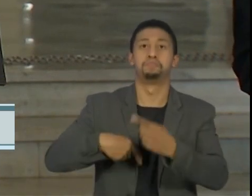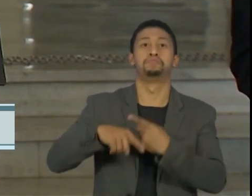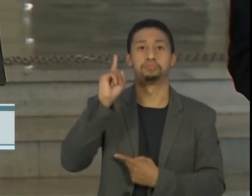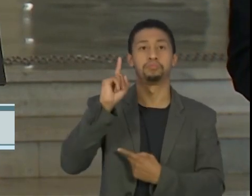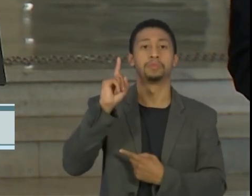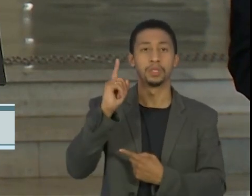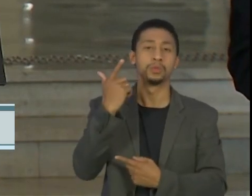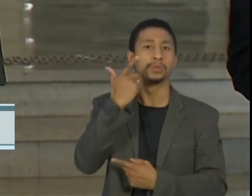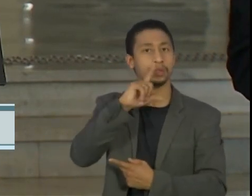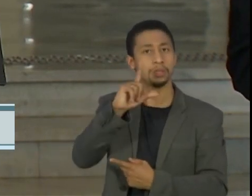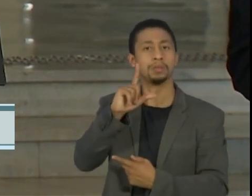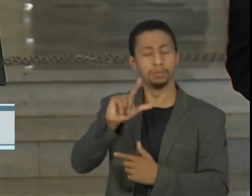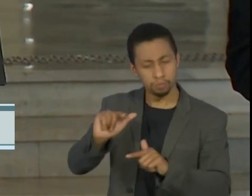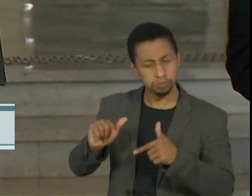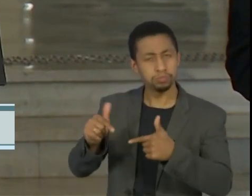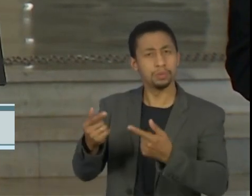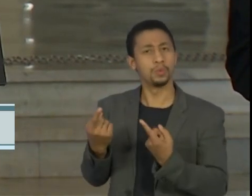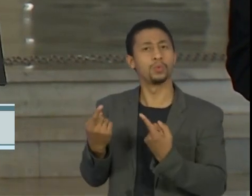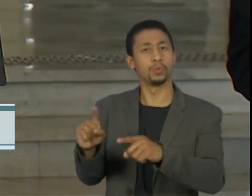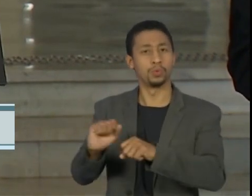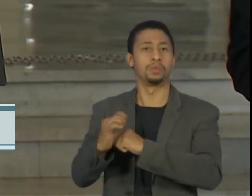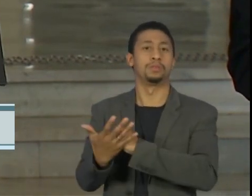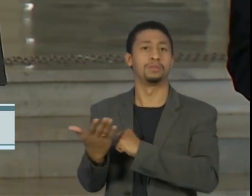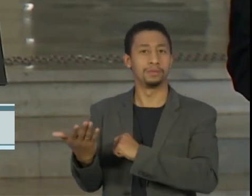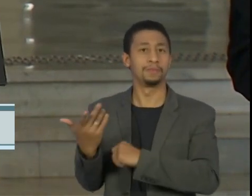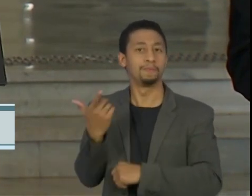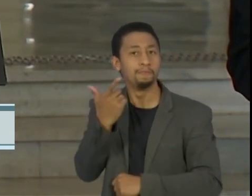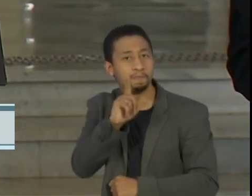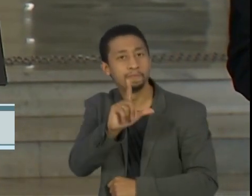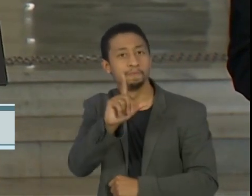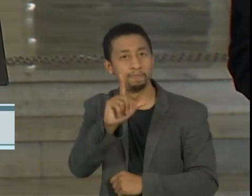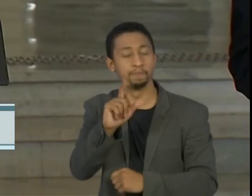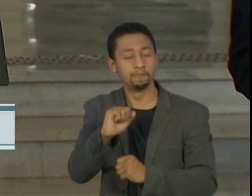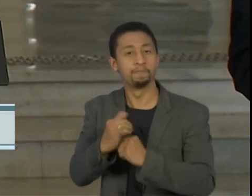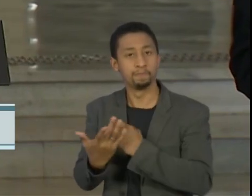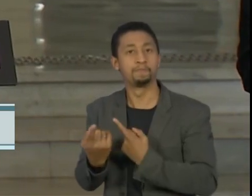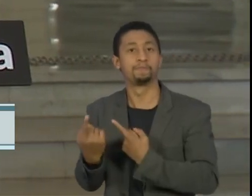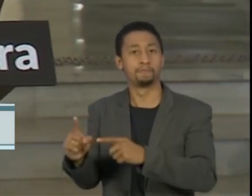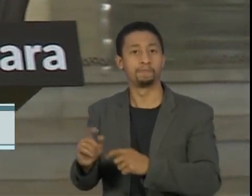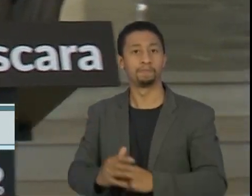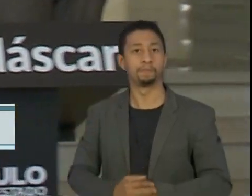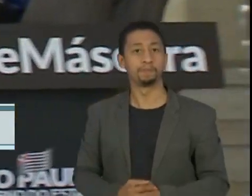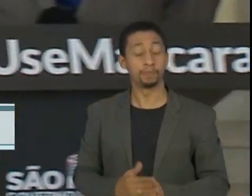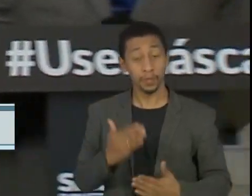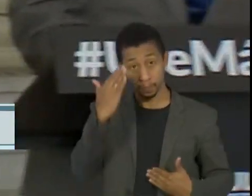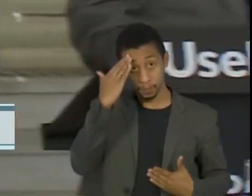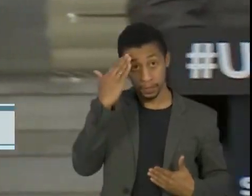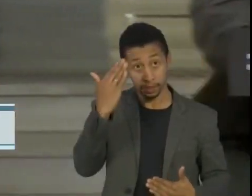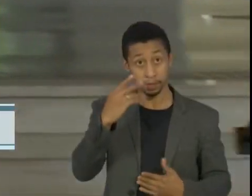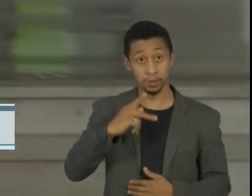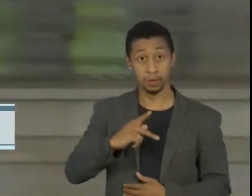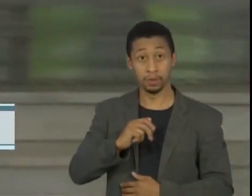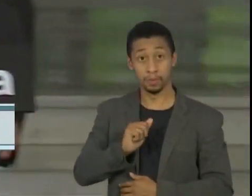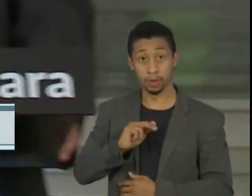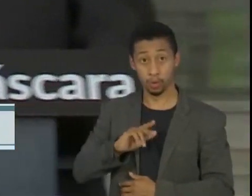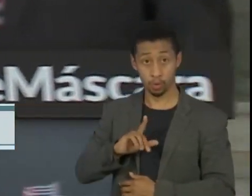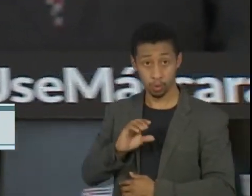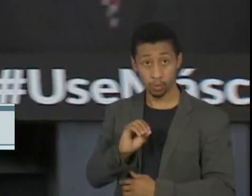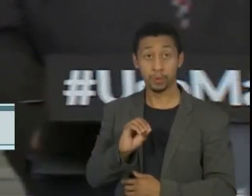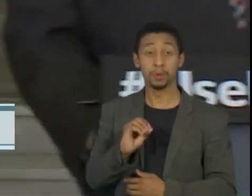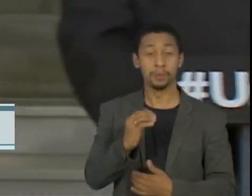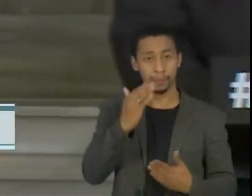estejamos conseguindo enfrentar da melhor forma possível a pandemia. Obrigado, doutor Paulo Menezes. Marcelo, muito